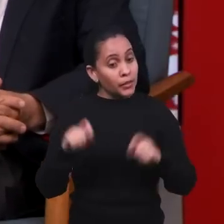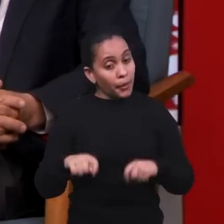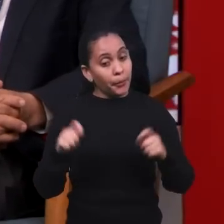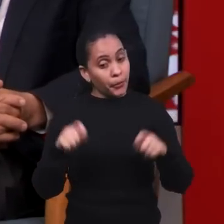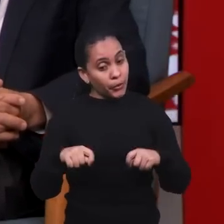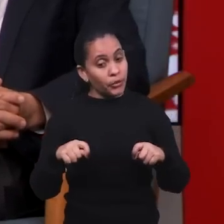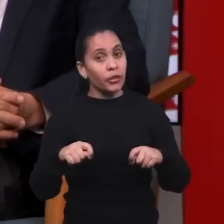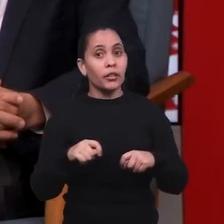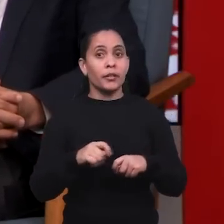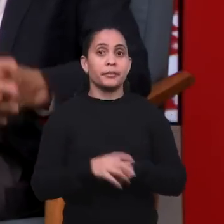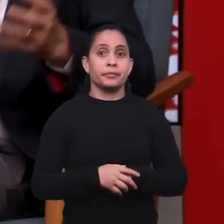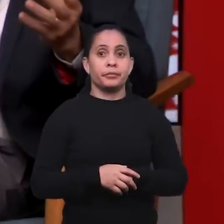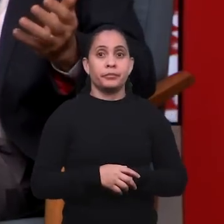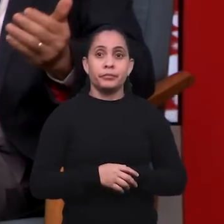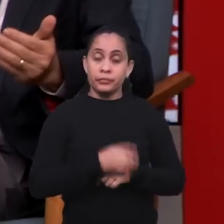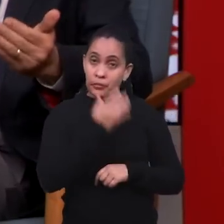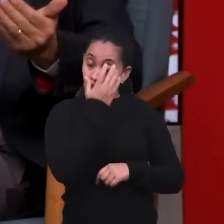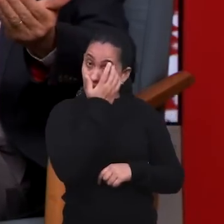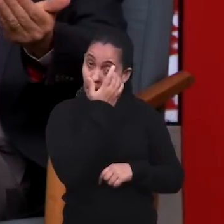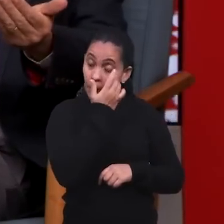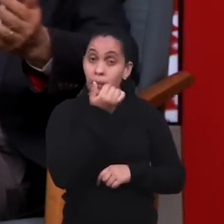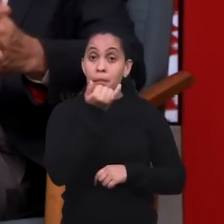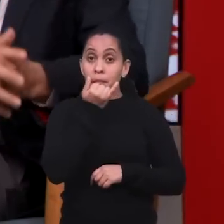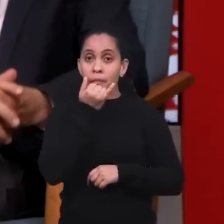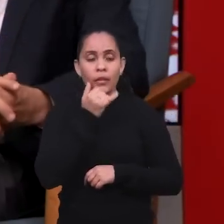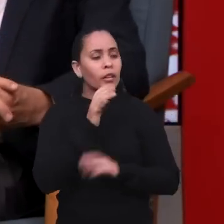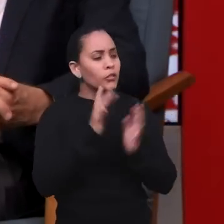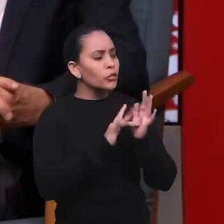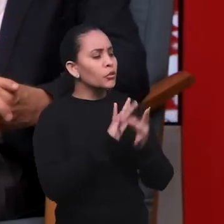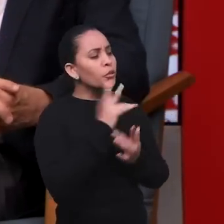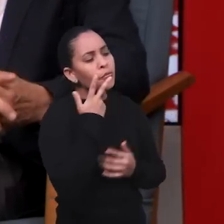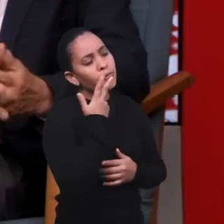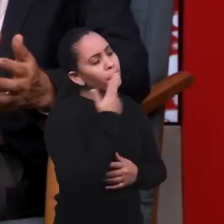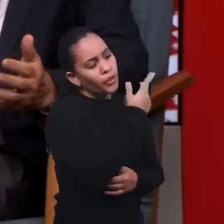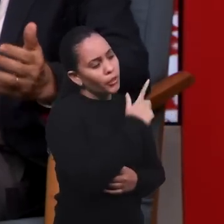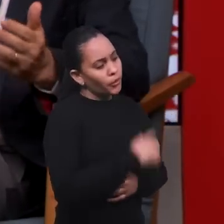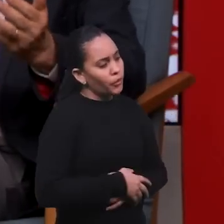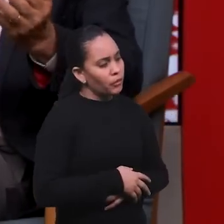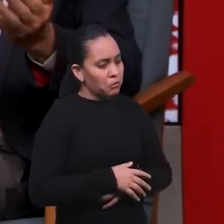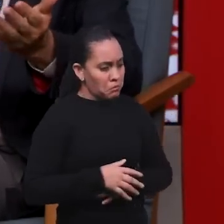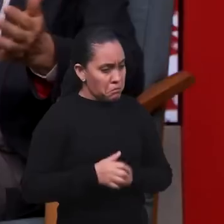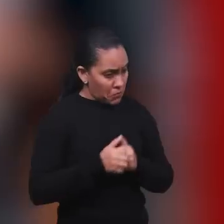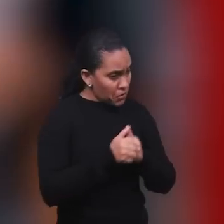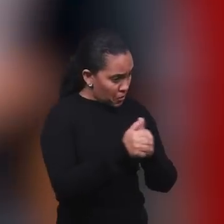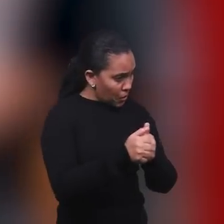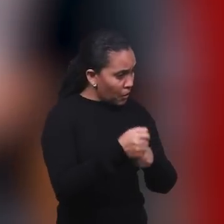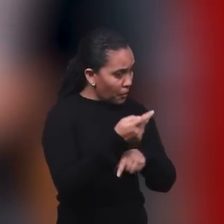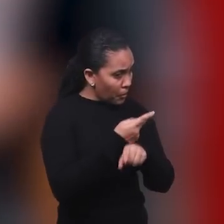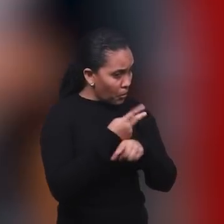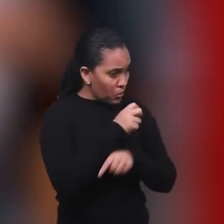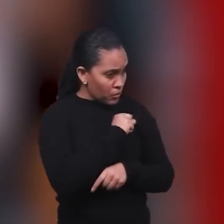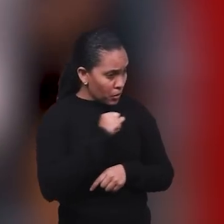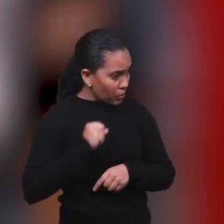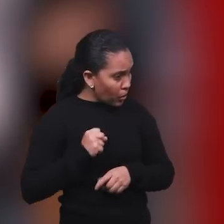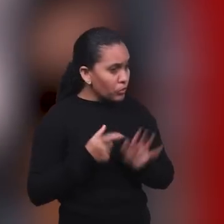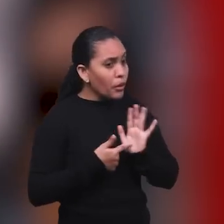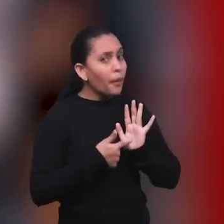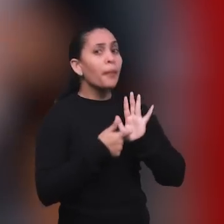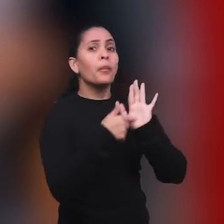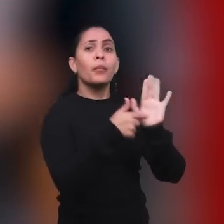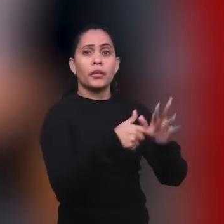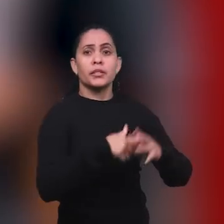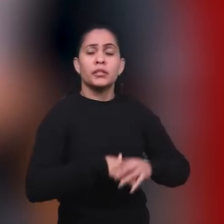a pessoa estava leprosa ou não. Então Jesus disse: vocês sigam pelo caminho, procurem o sacerdote e mostrem